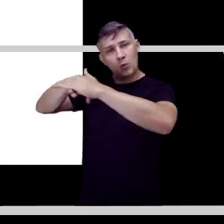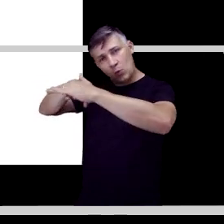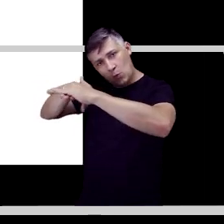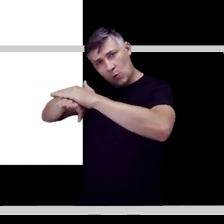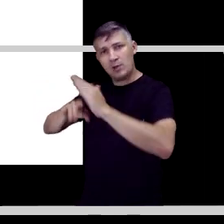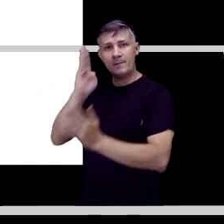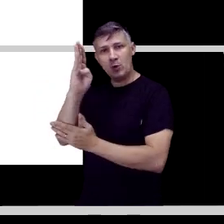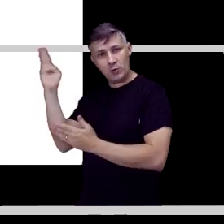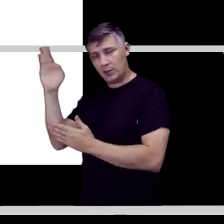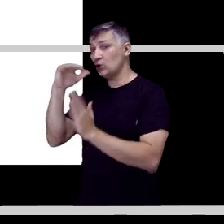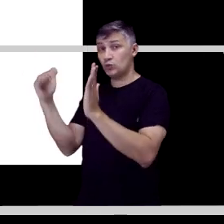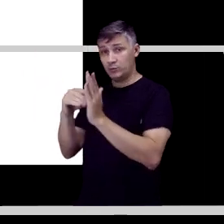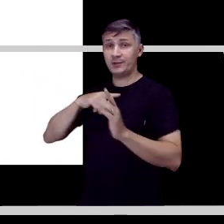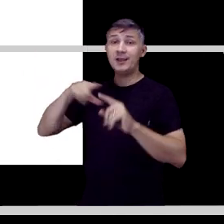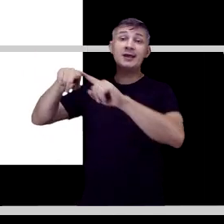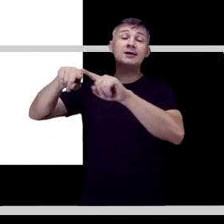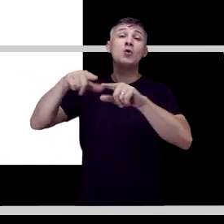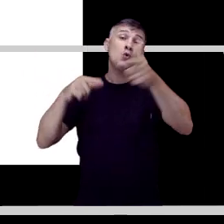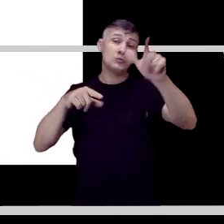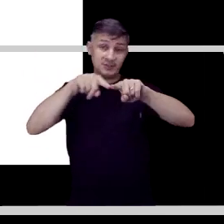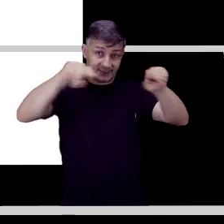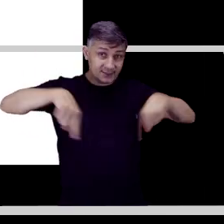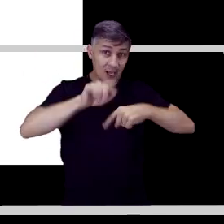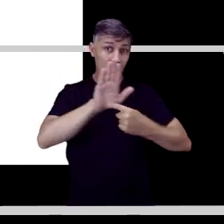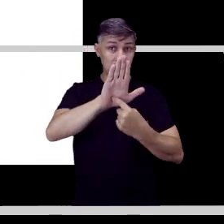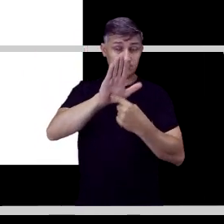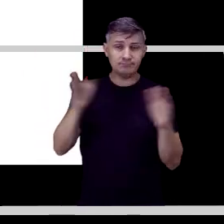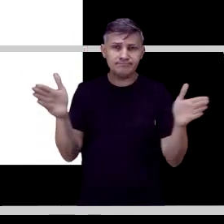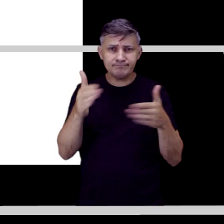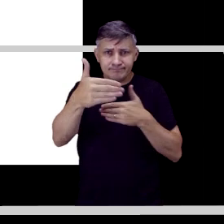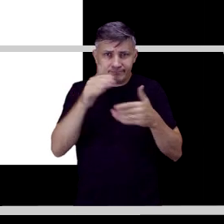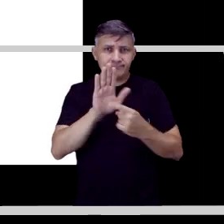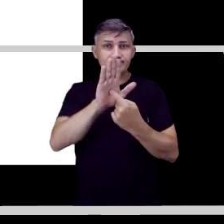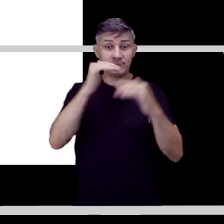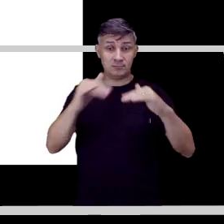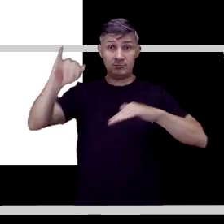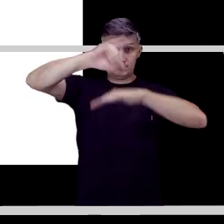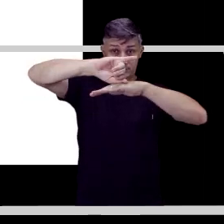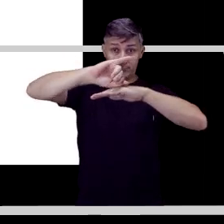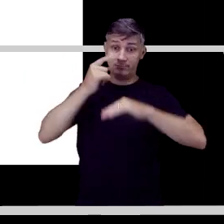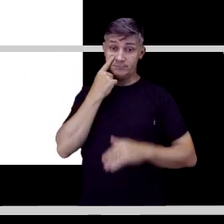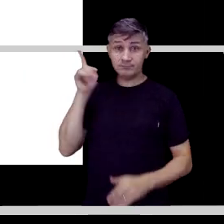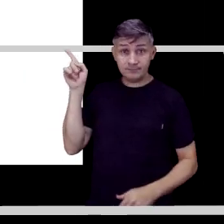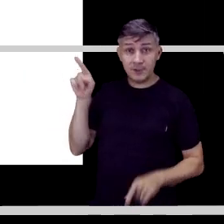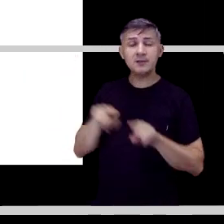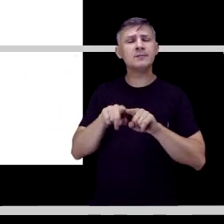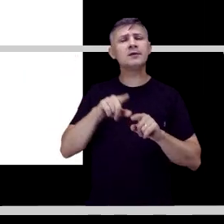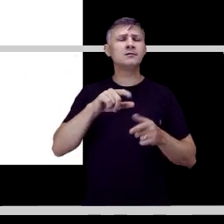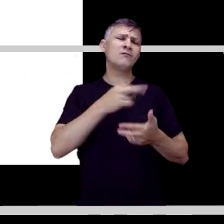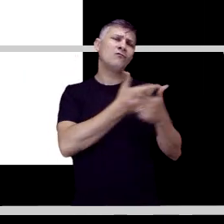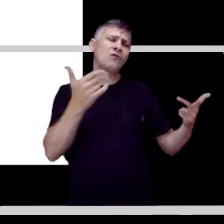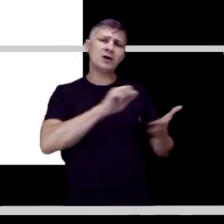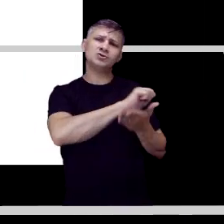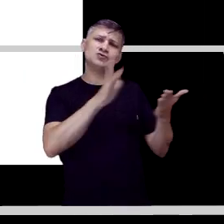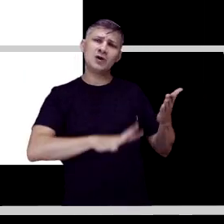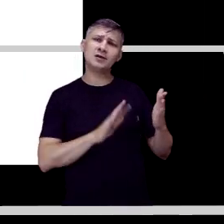biblioteca, salas de exposição, sendo que há uma pequena galeria nessa parte superior, atividades